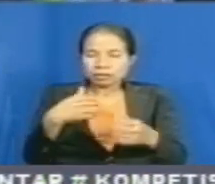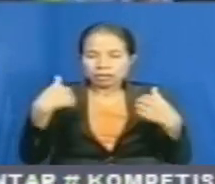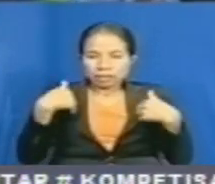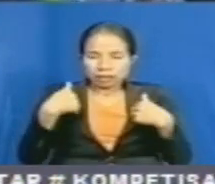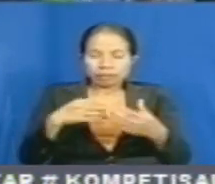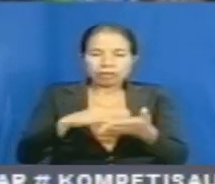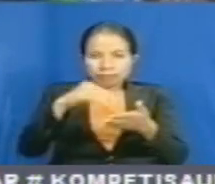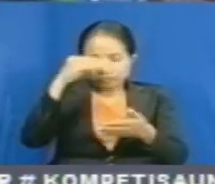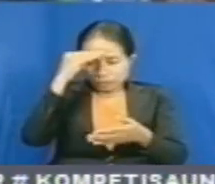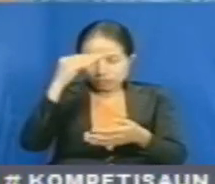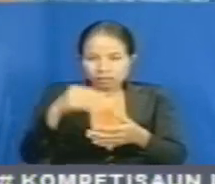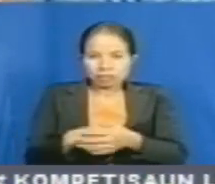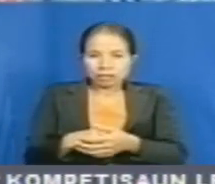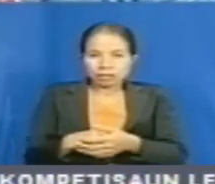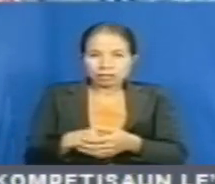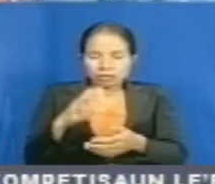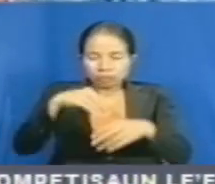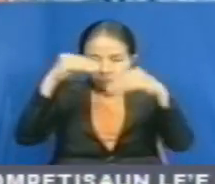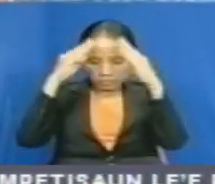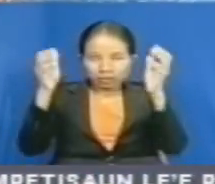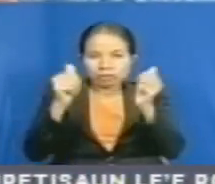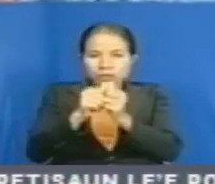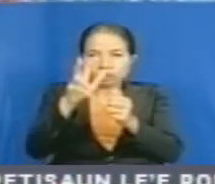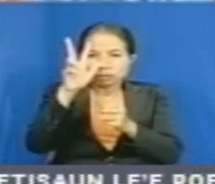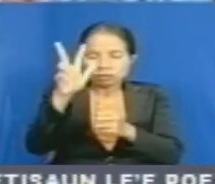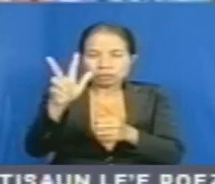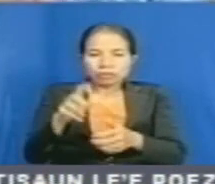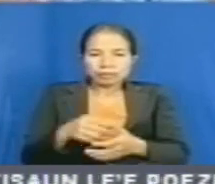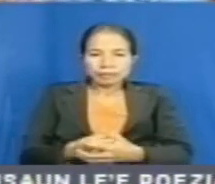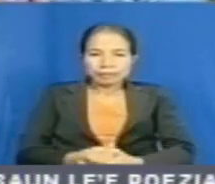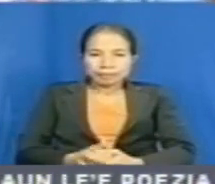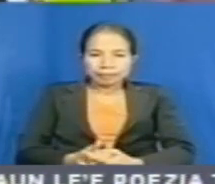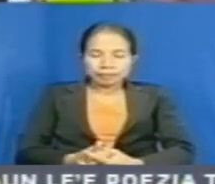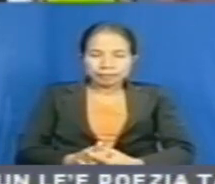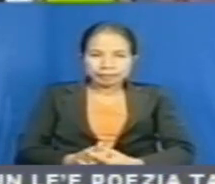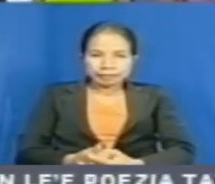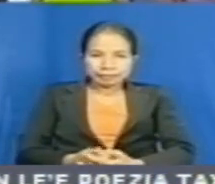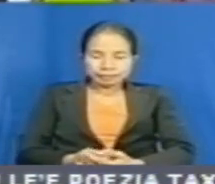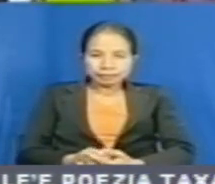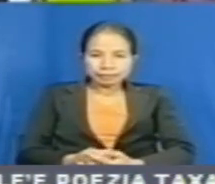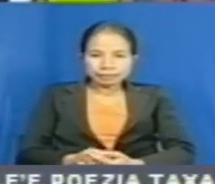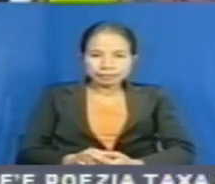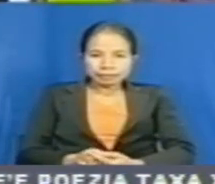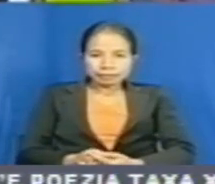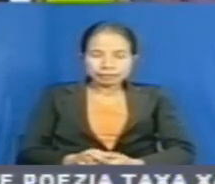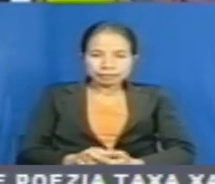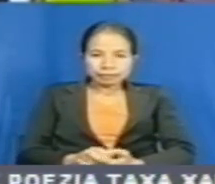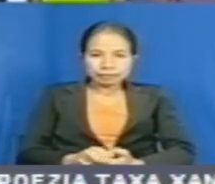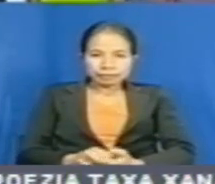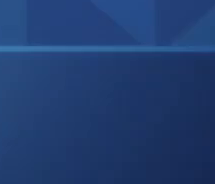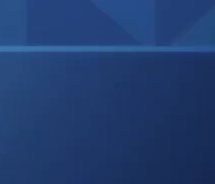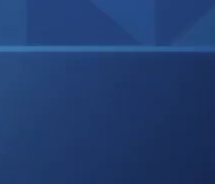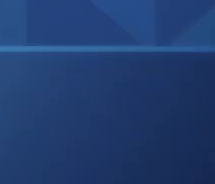fase aprende no manorin hamutu na entolo. Husi município Baucau, Pedro Almeida,